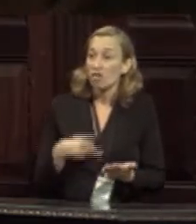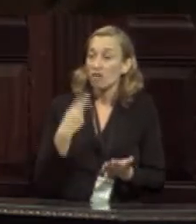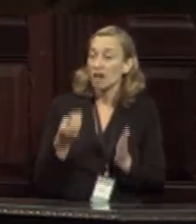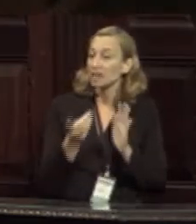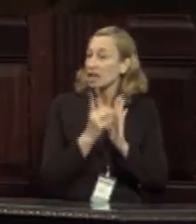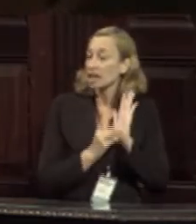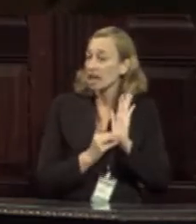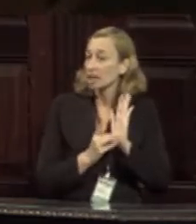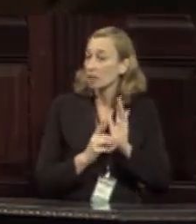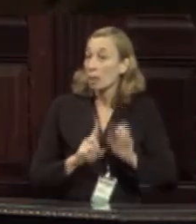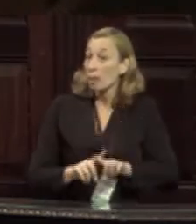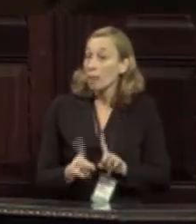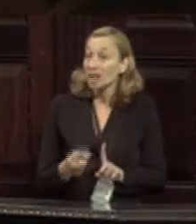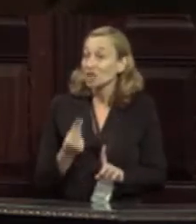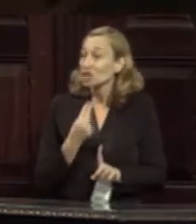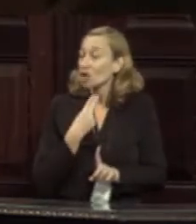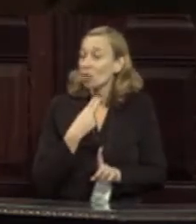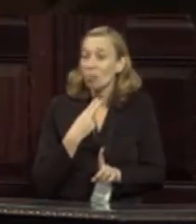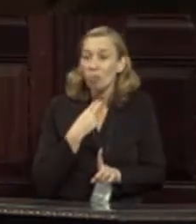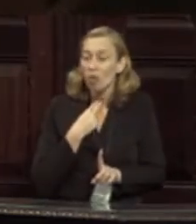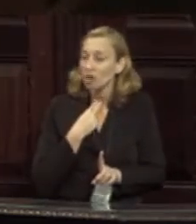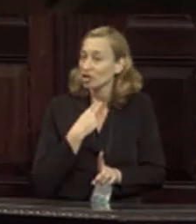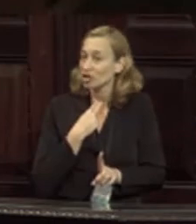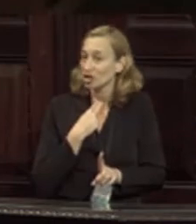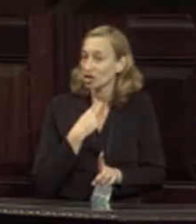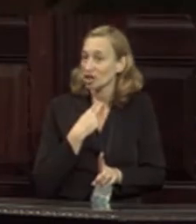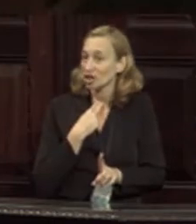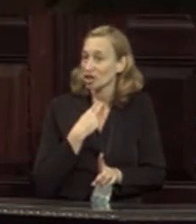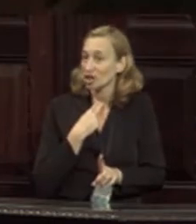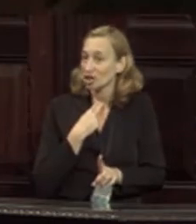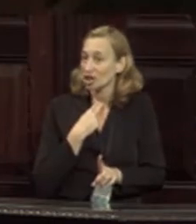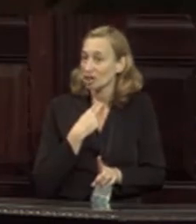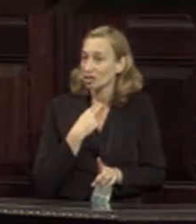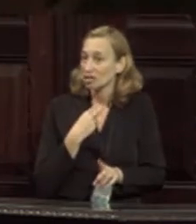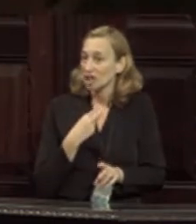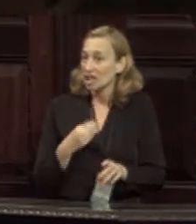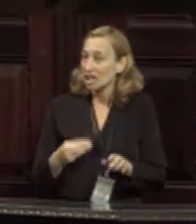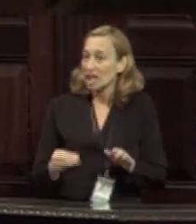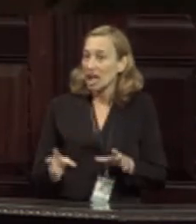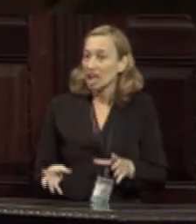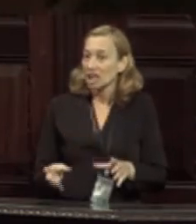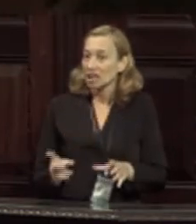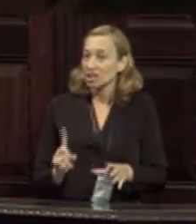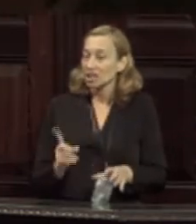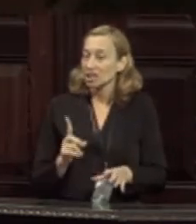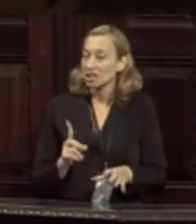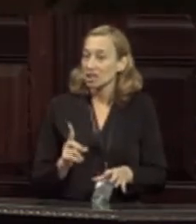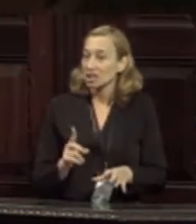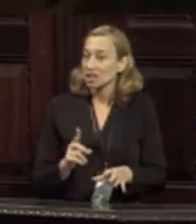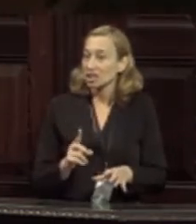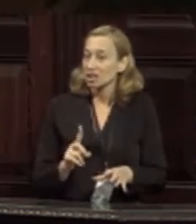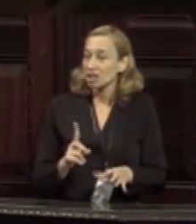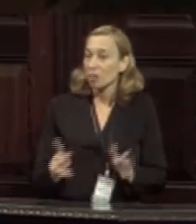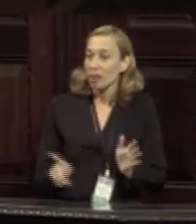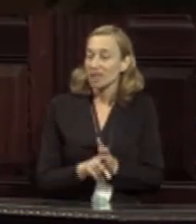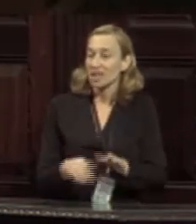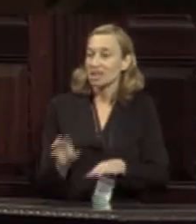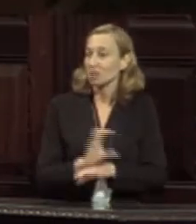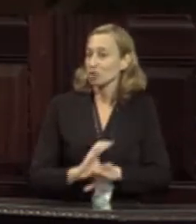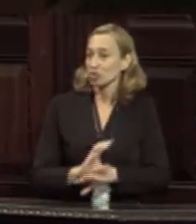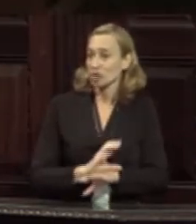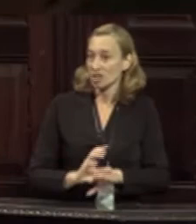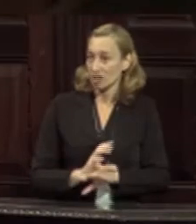não pode, é inconstitucional. Caça mais uma vez os nossos mandatos. E não vai